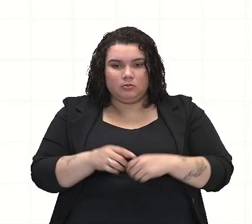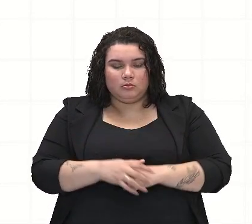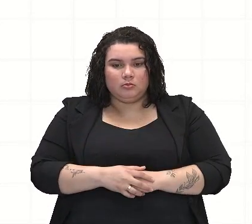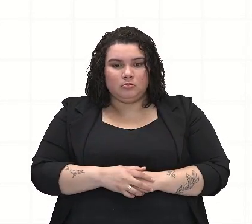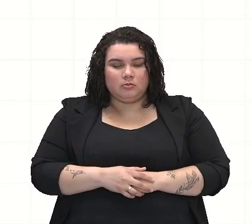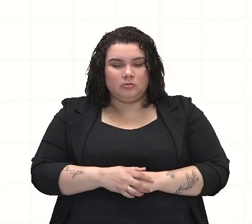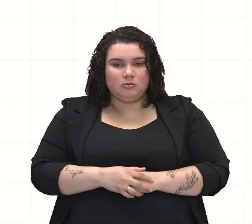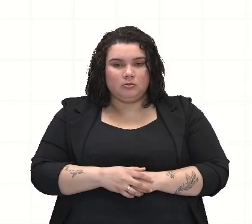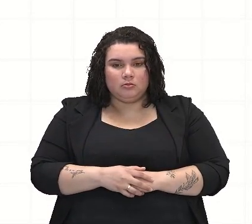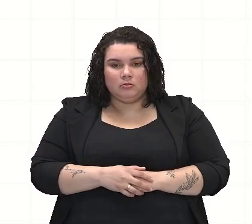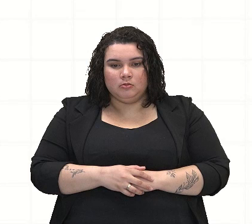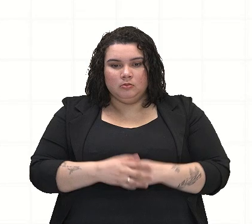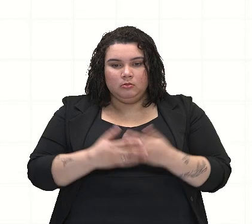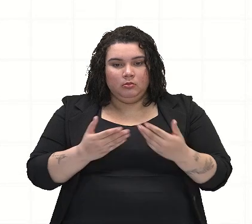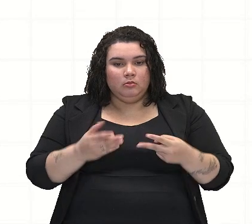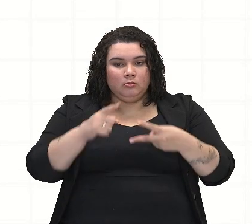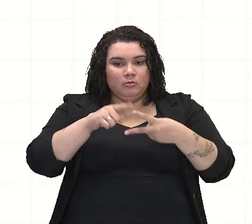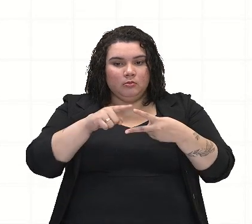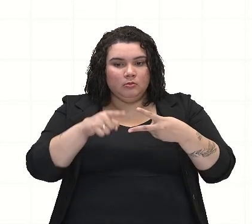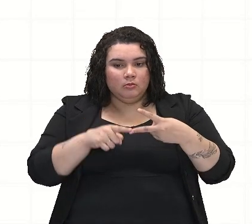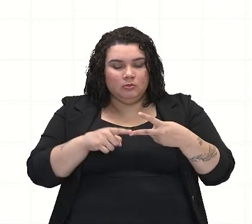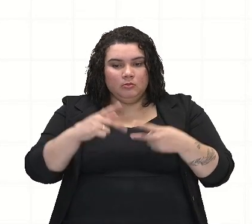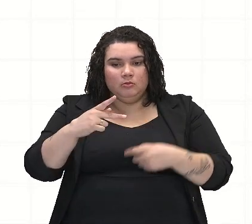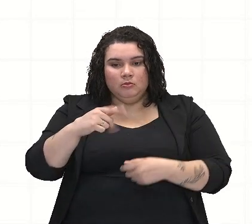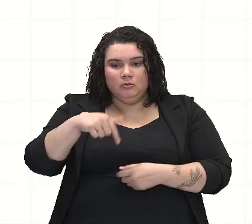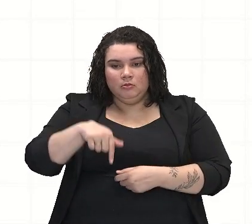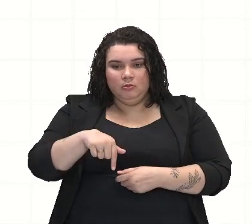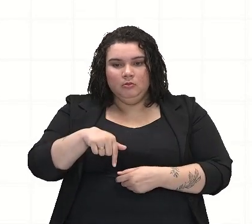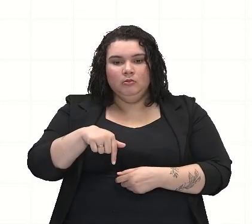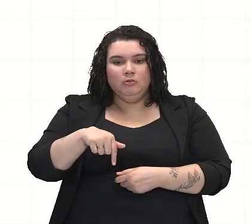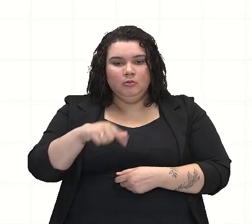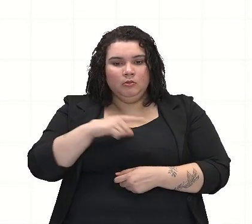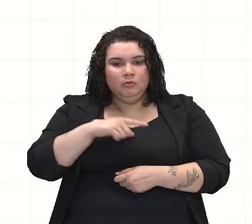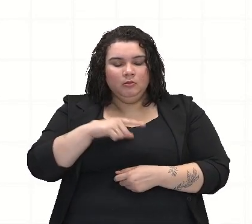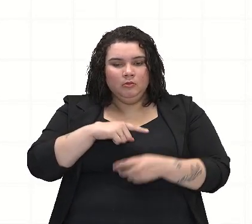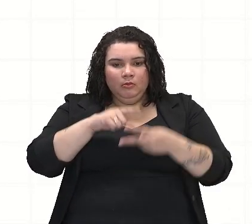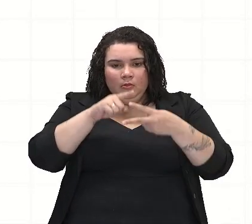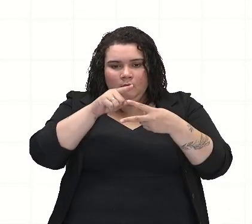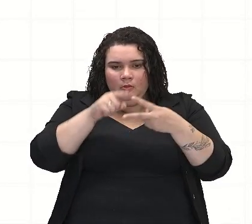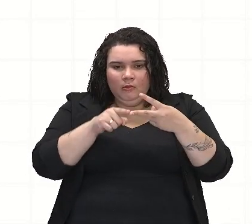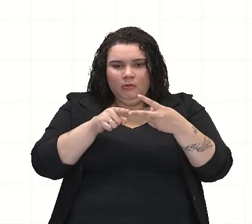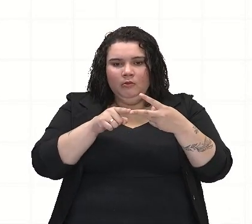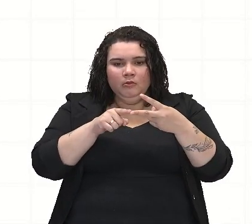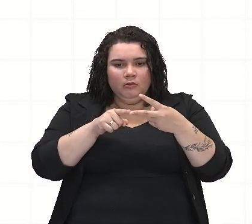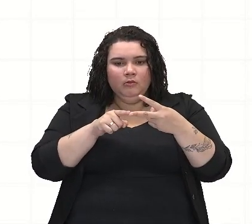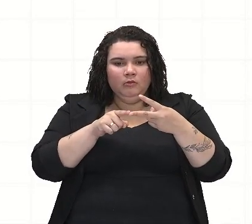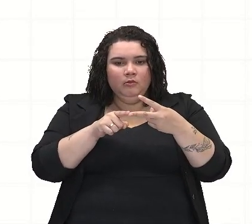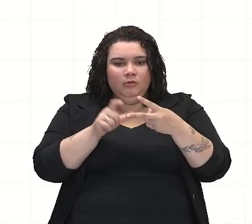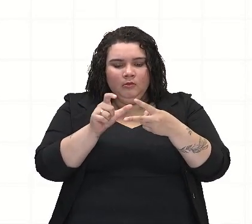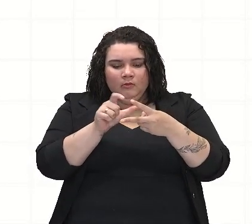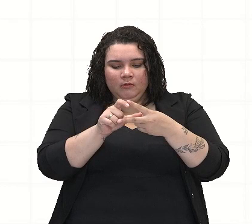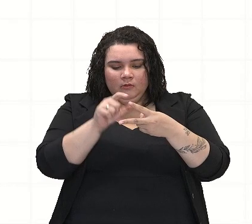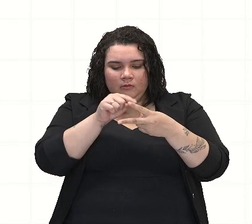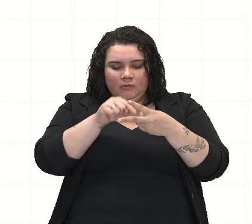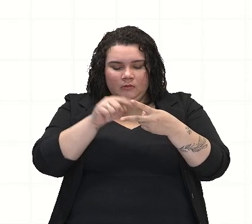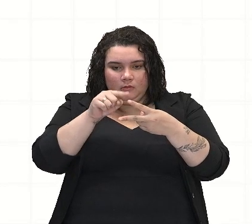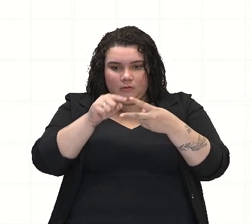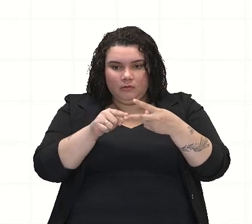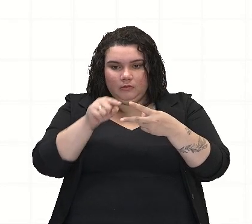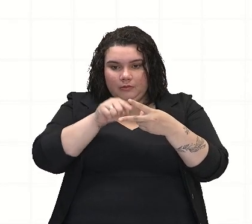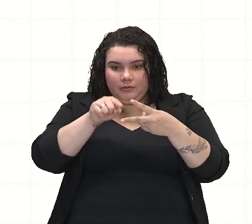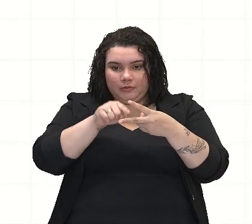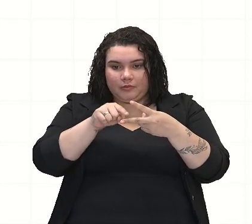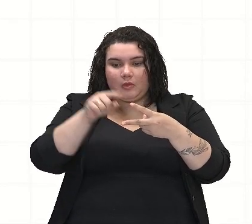P e Q. O que, que foi feito aqui? Ó? Né? É um pedacinho de uma circunferência. Né? Esses dois aqui eles